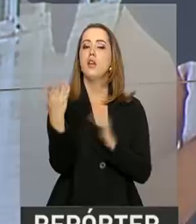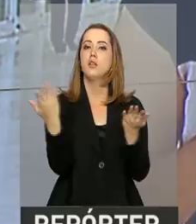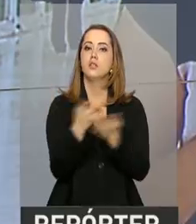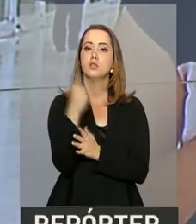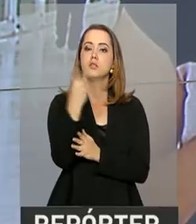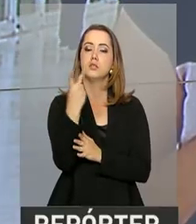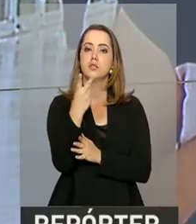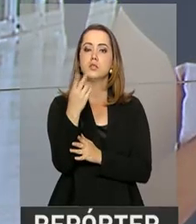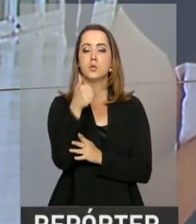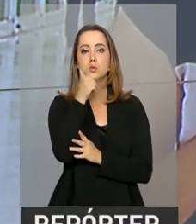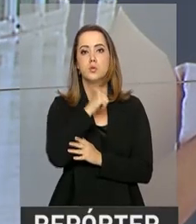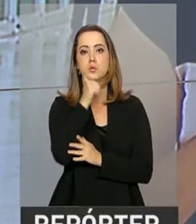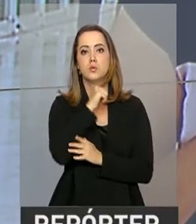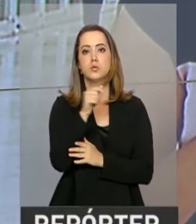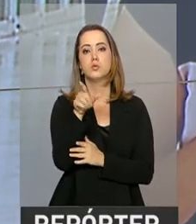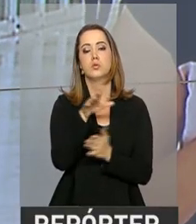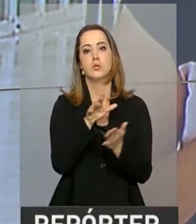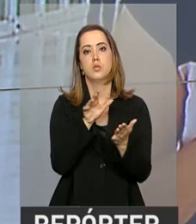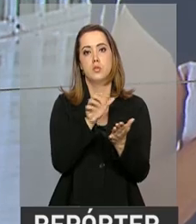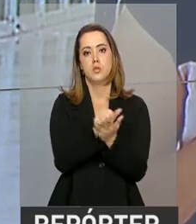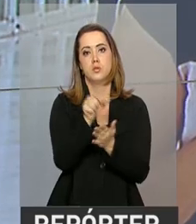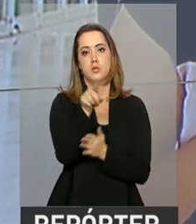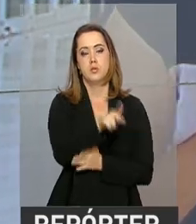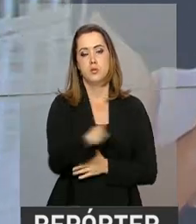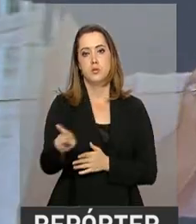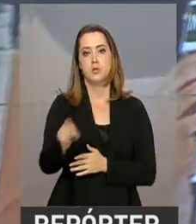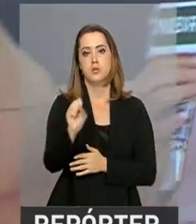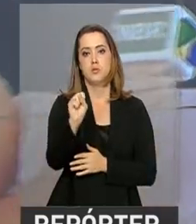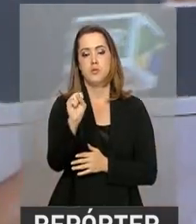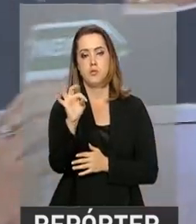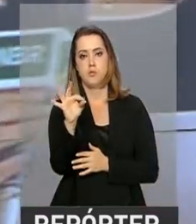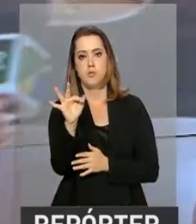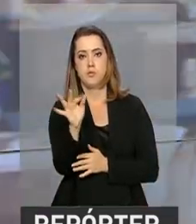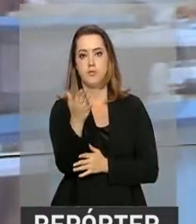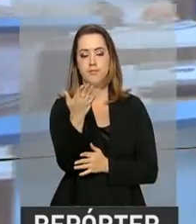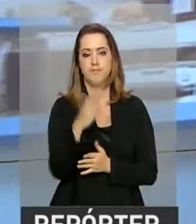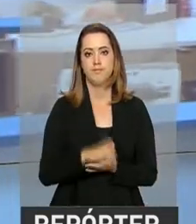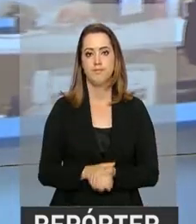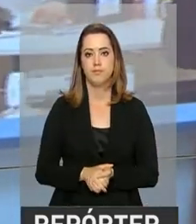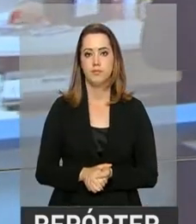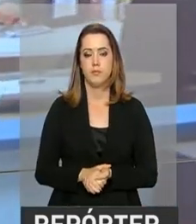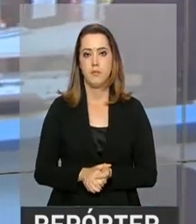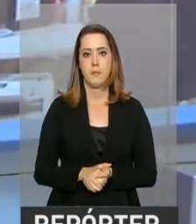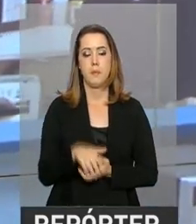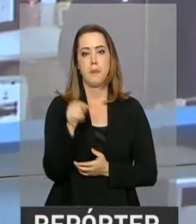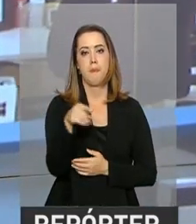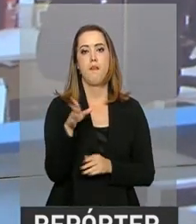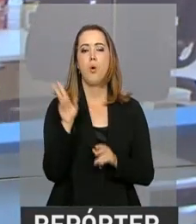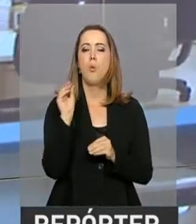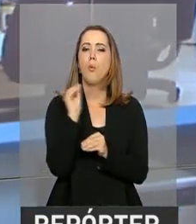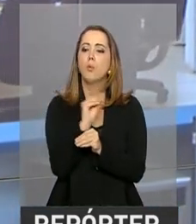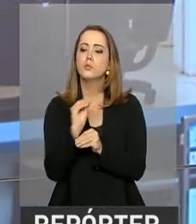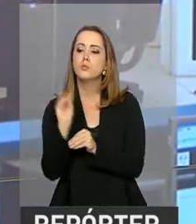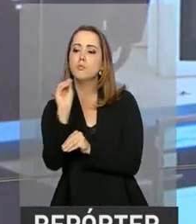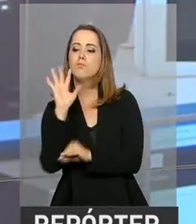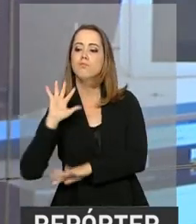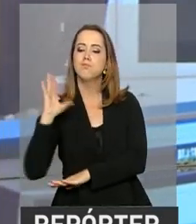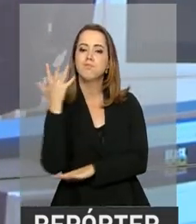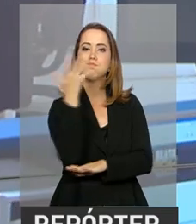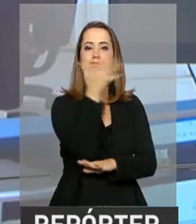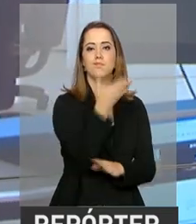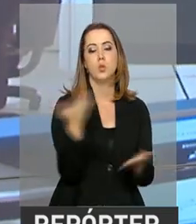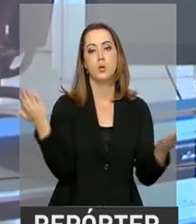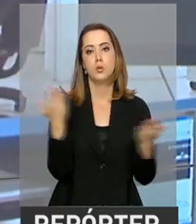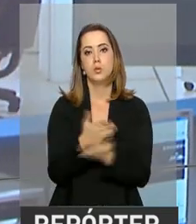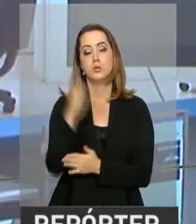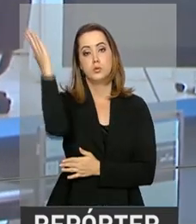Lu Obrigado Luana pelas informações ao vivo aí direto do STF proteção ao meio ambiente hoje o Brasil validou o acordo mundial